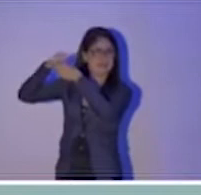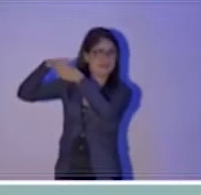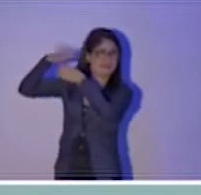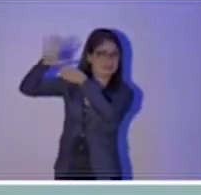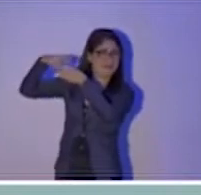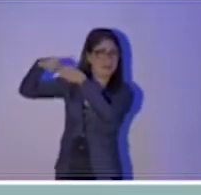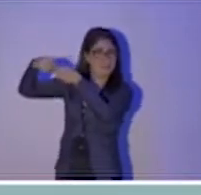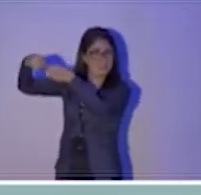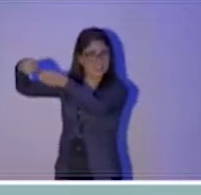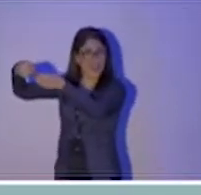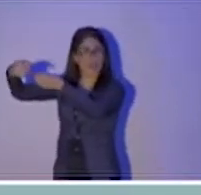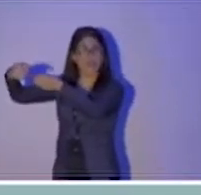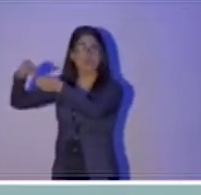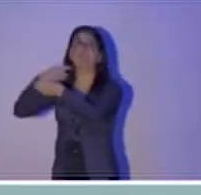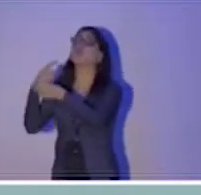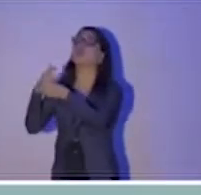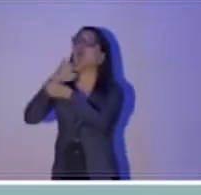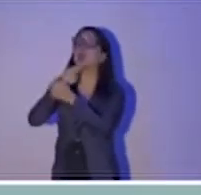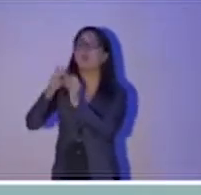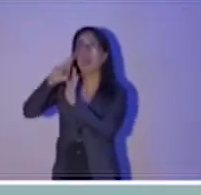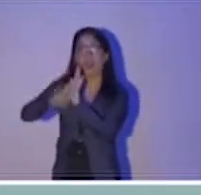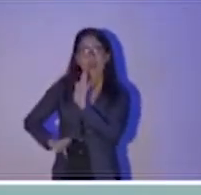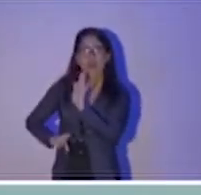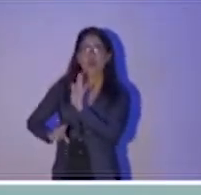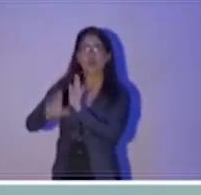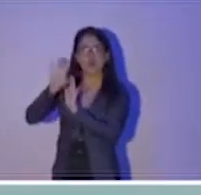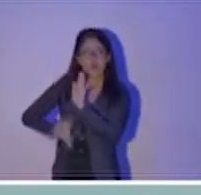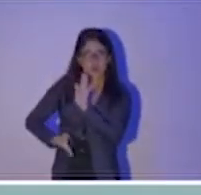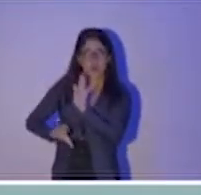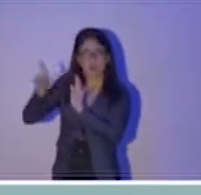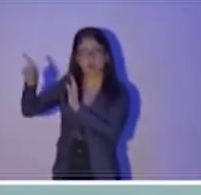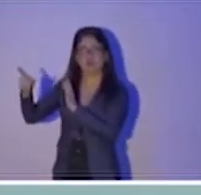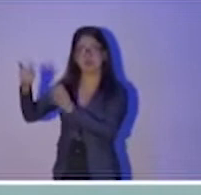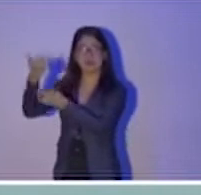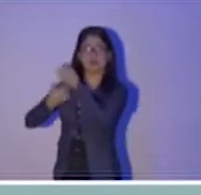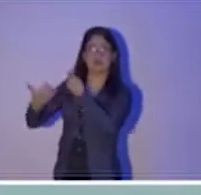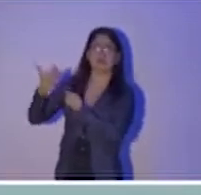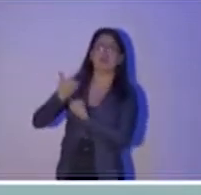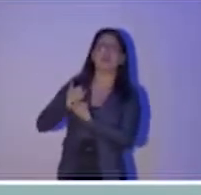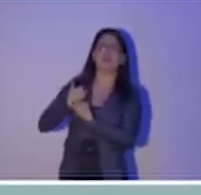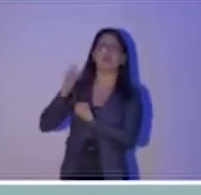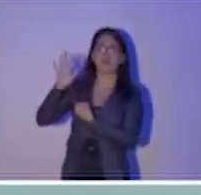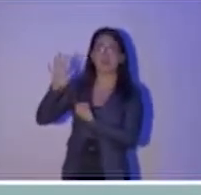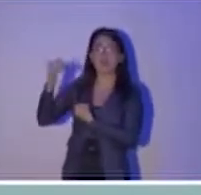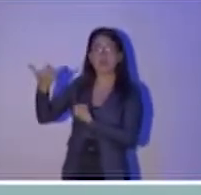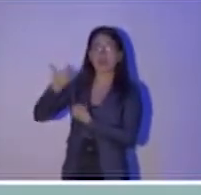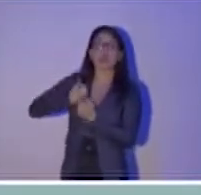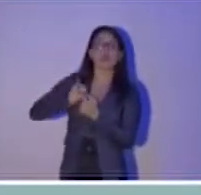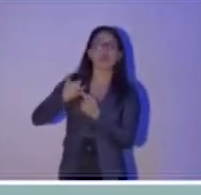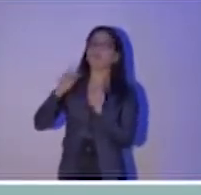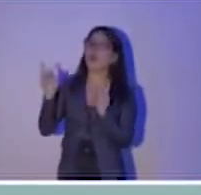para mim, espera um pouquinho, isso aí não pode aparecer no currículo, porque tem uma questão lá e nós vamos ter que ouvir. Não